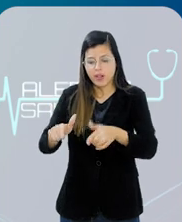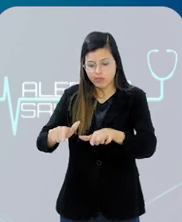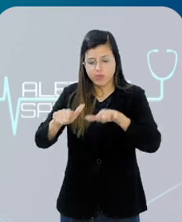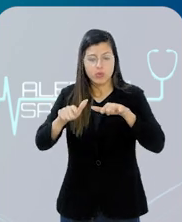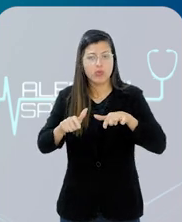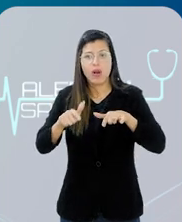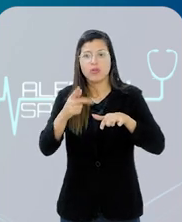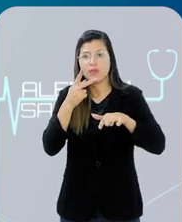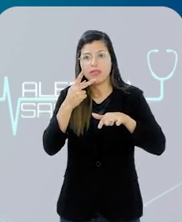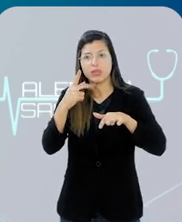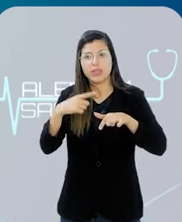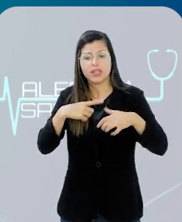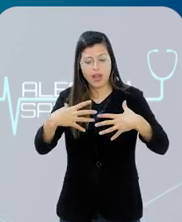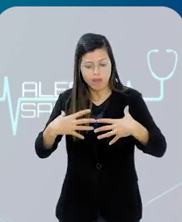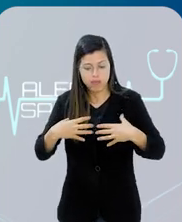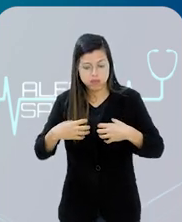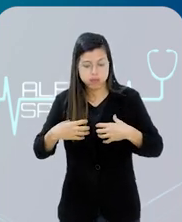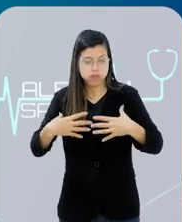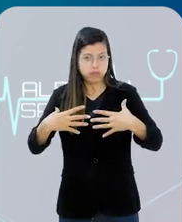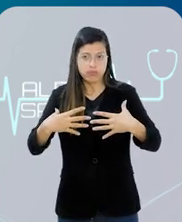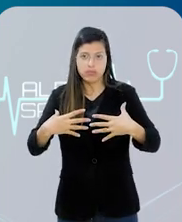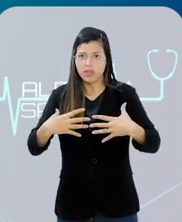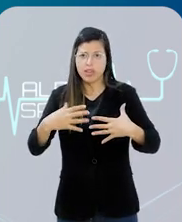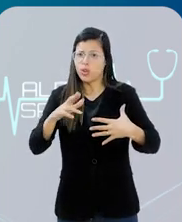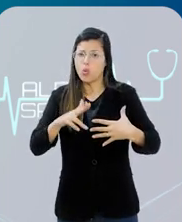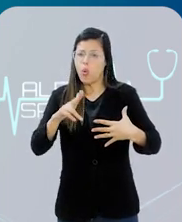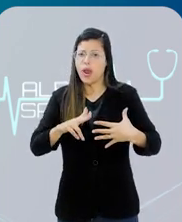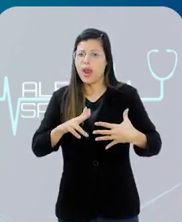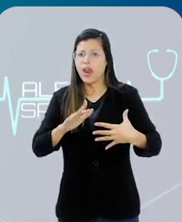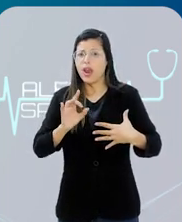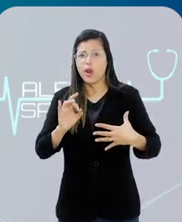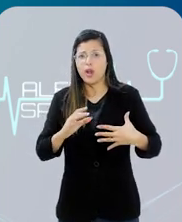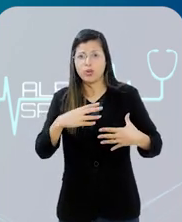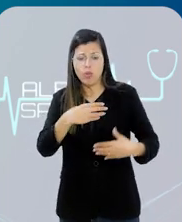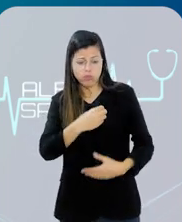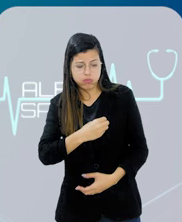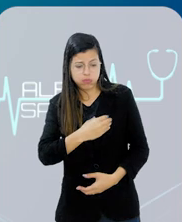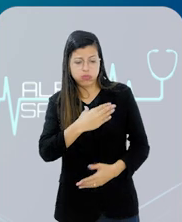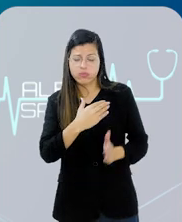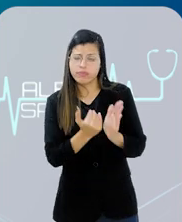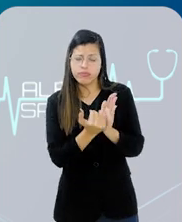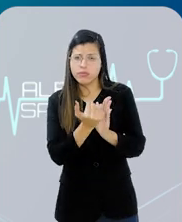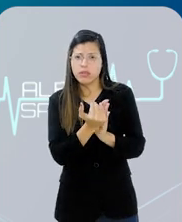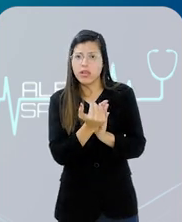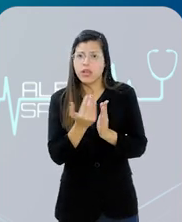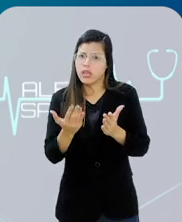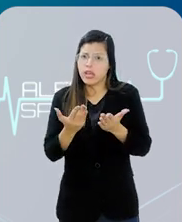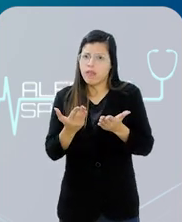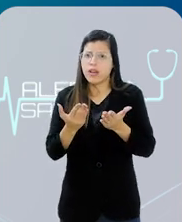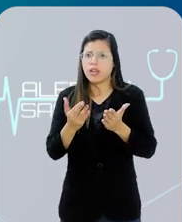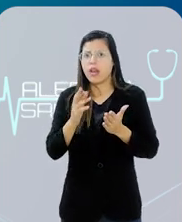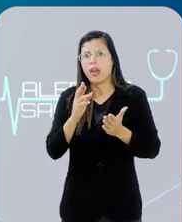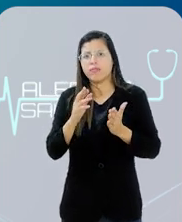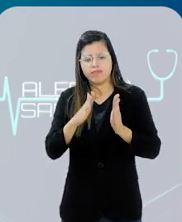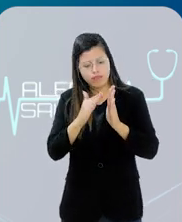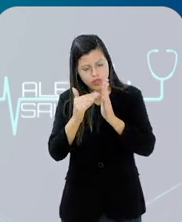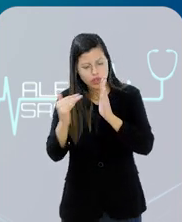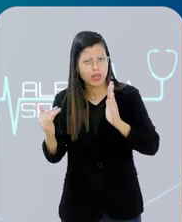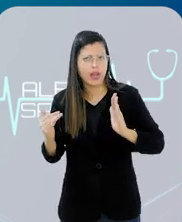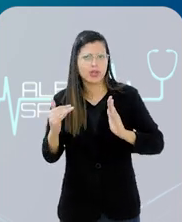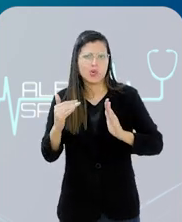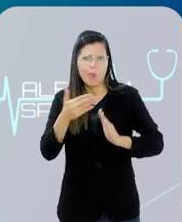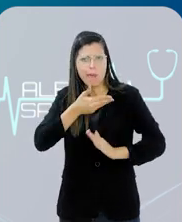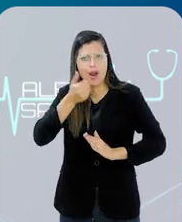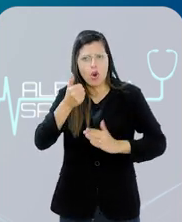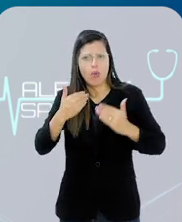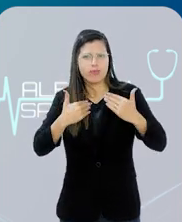uma gigantomastia, e aí não é uma gigantomastia, é uma mama volumosa, e no qual ela quer um resultado estético mais adequado para o corpo